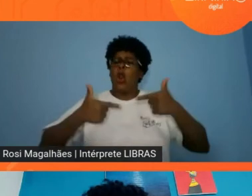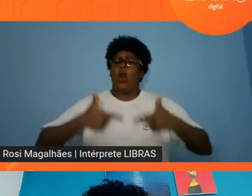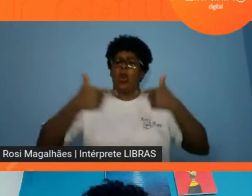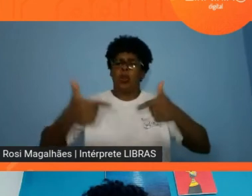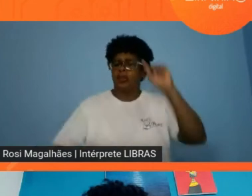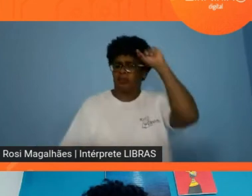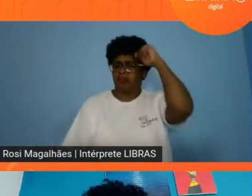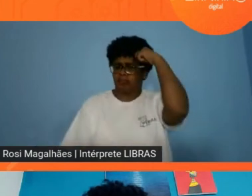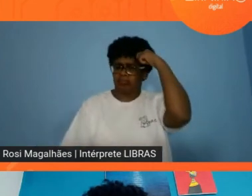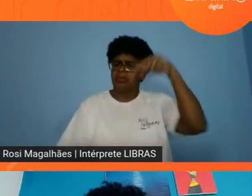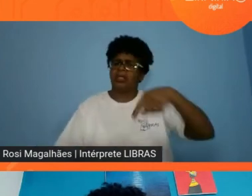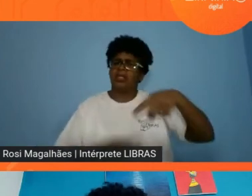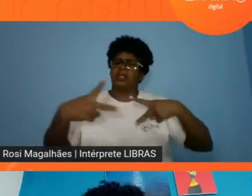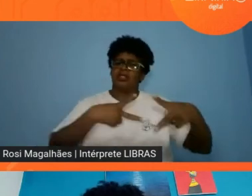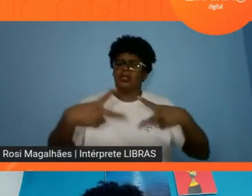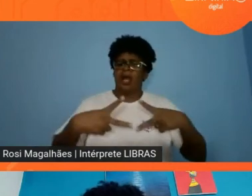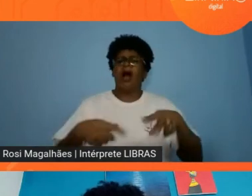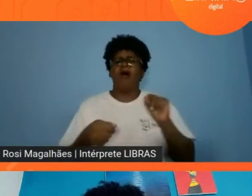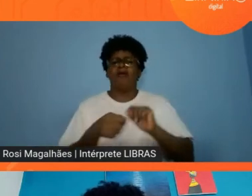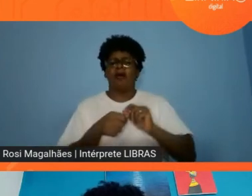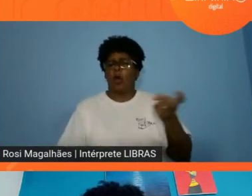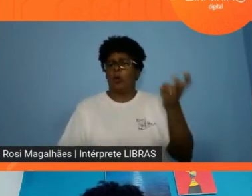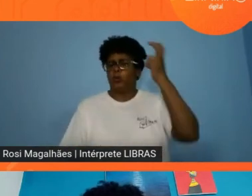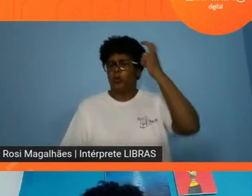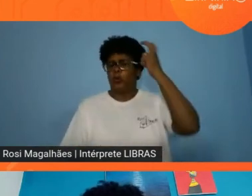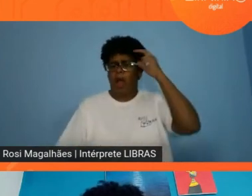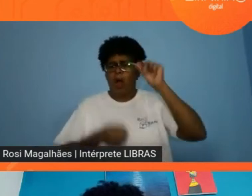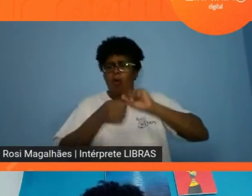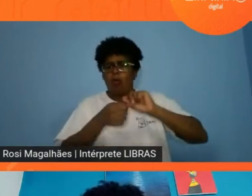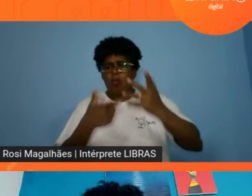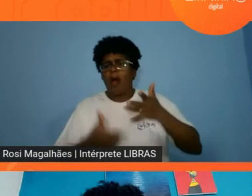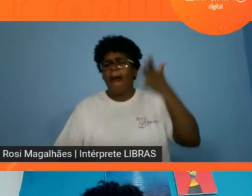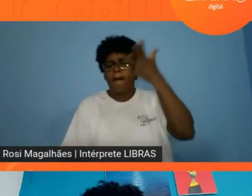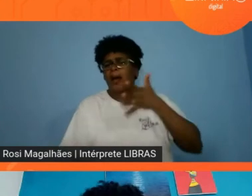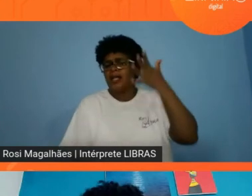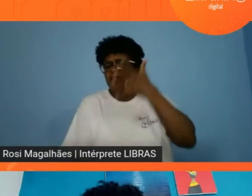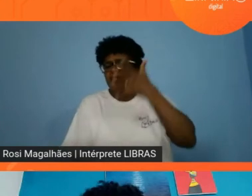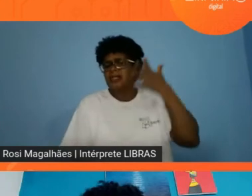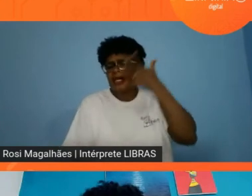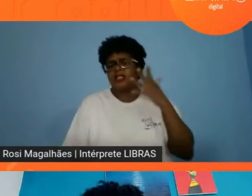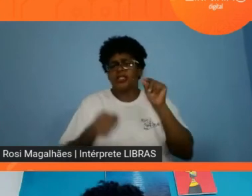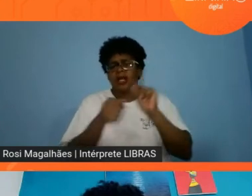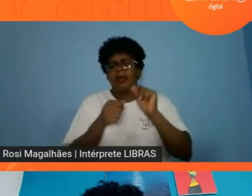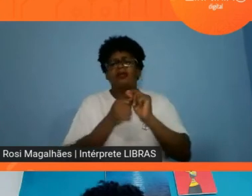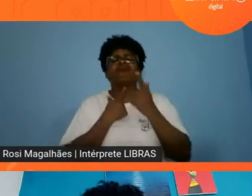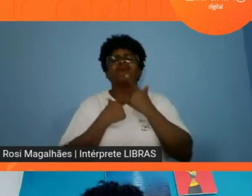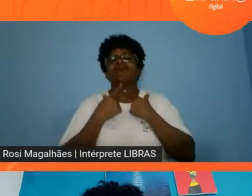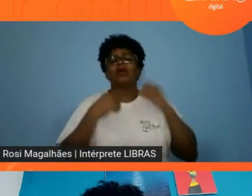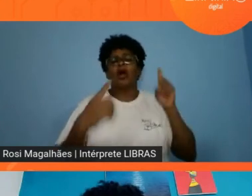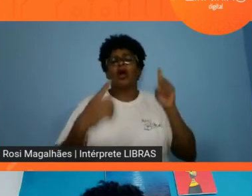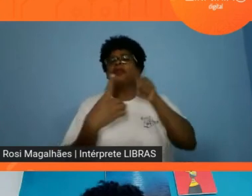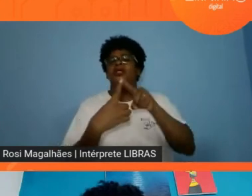Campos, sou produtora cultural e palestrante com o objetivo de transformar aí a sociedade,